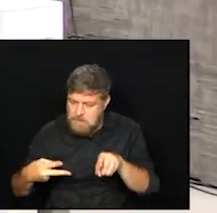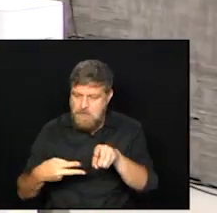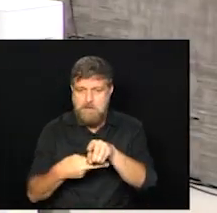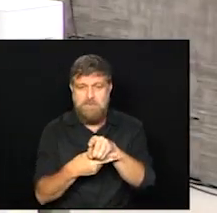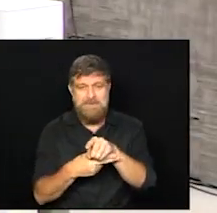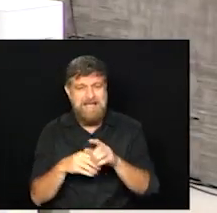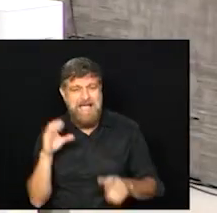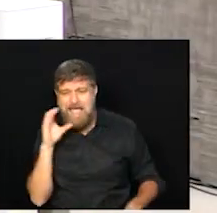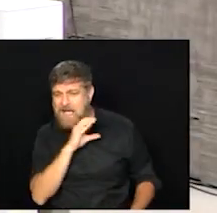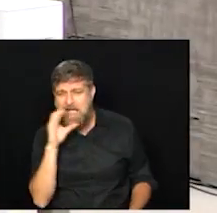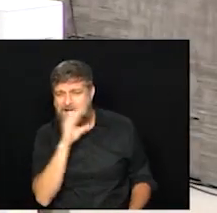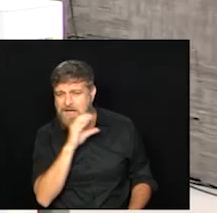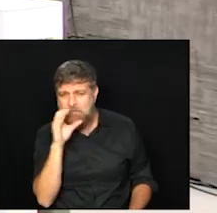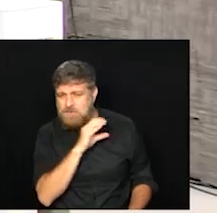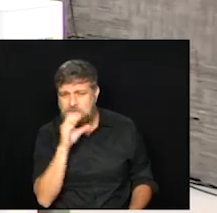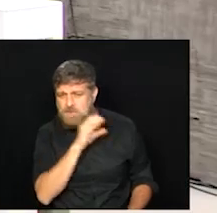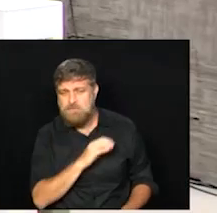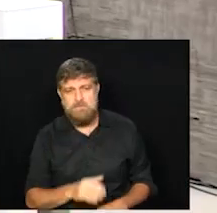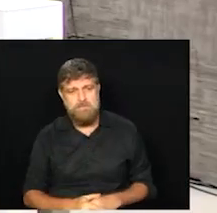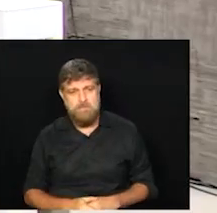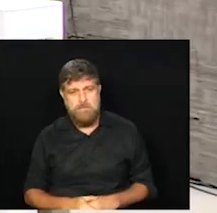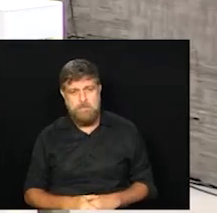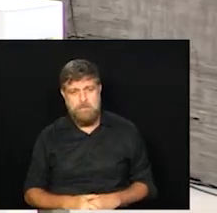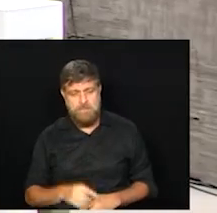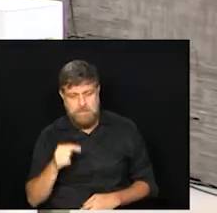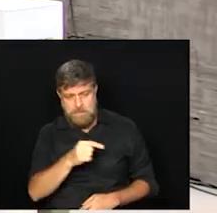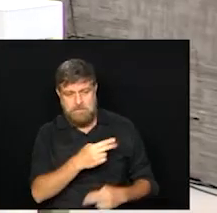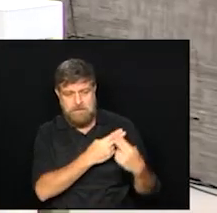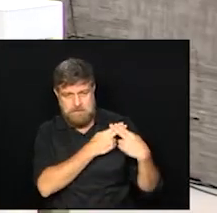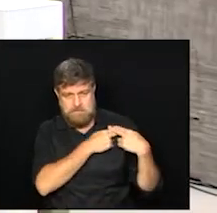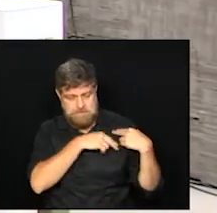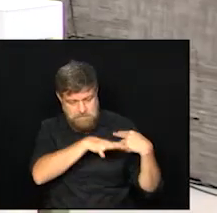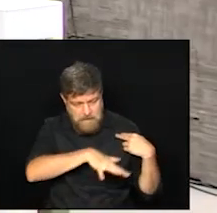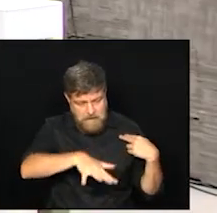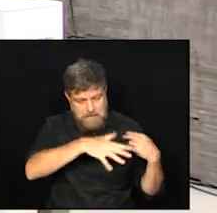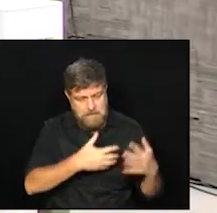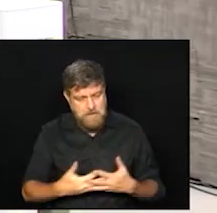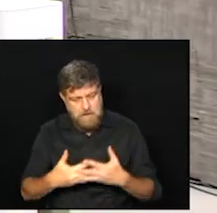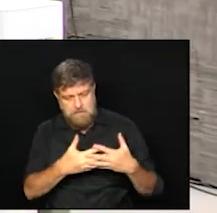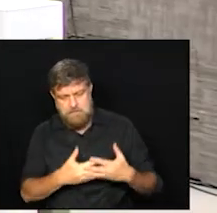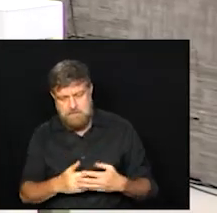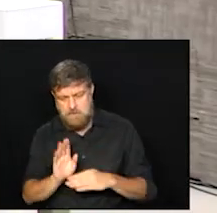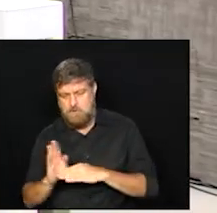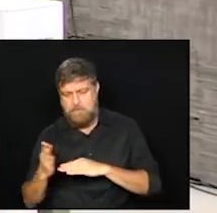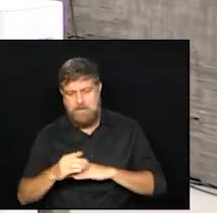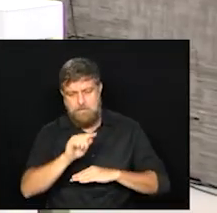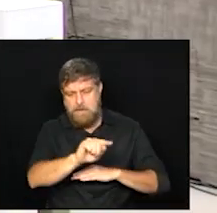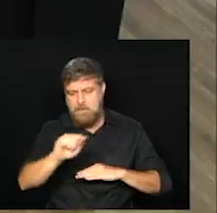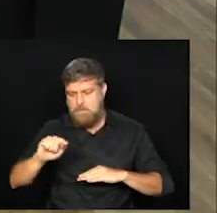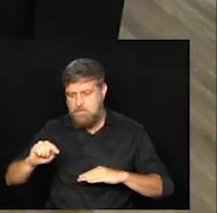com urgência pelo DPBEA e pelo castramóvel em todos os bairros de Campinas.